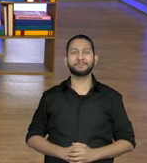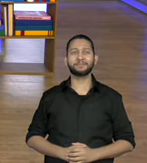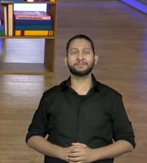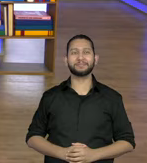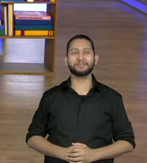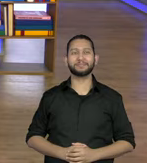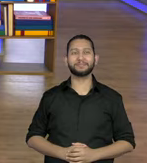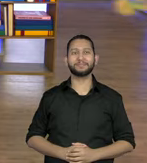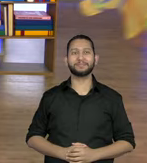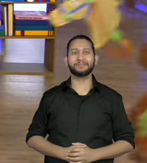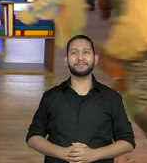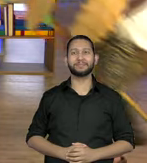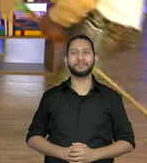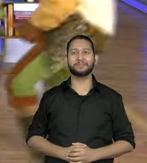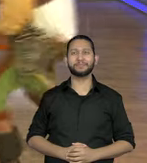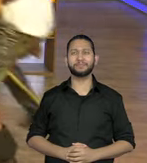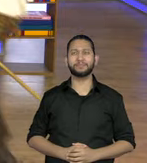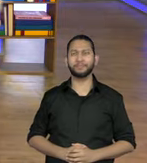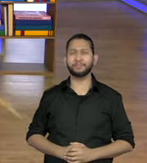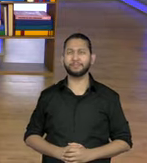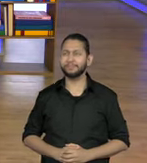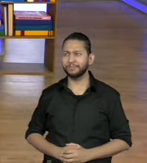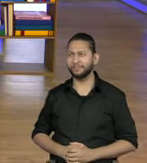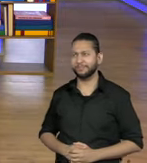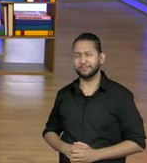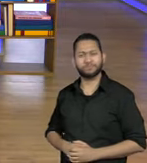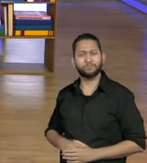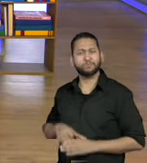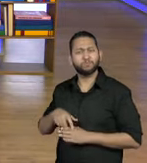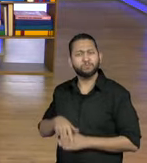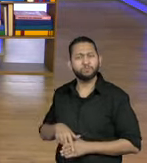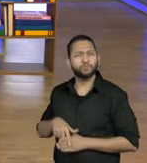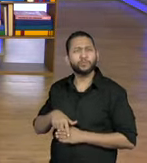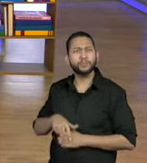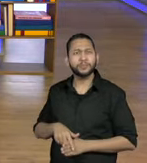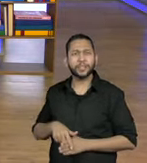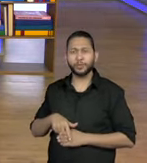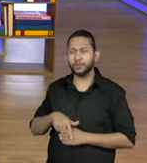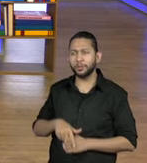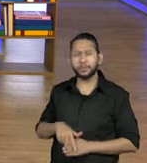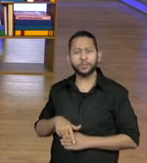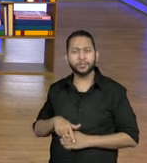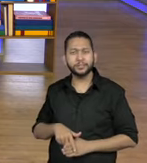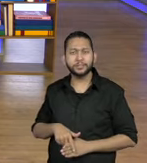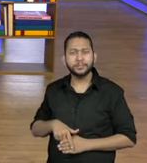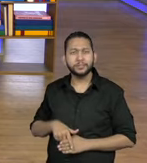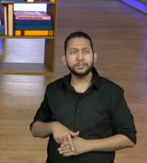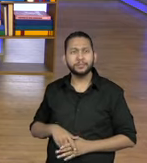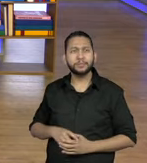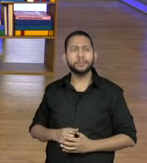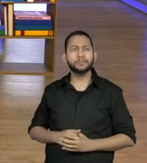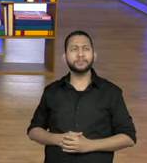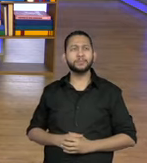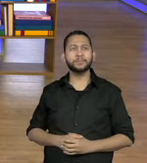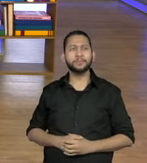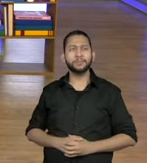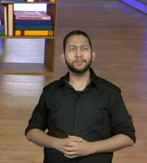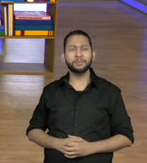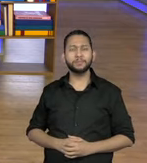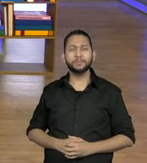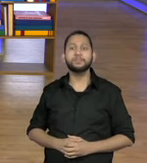A história relata os feitos de um ingênuo cavaleiro medieval, Dom Quixote. Ao lado dele estão